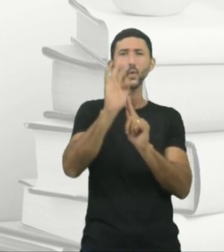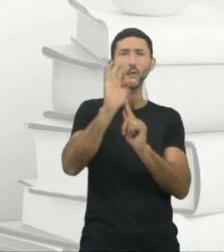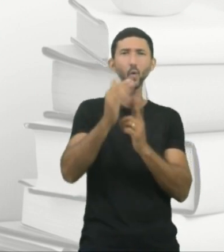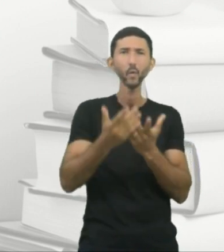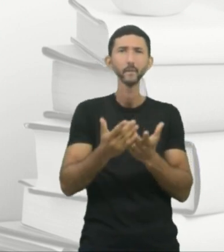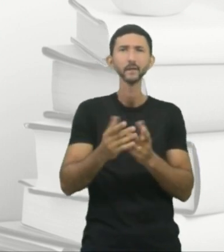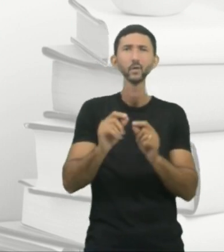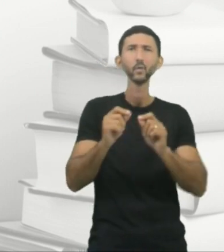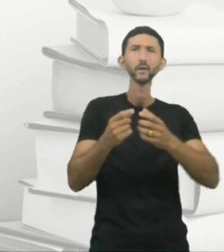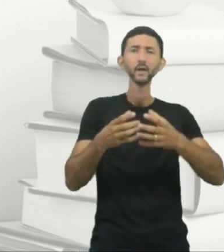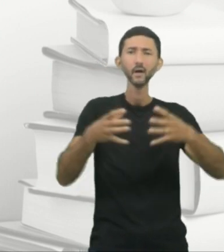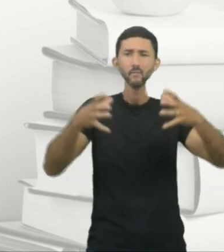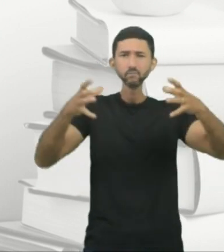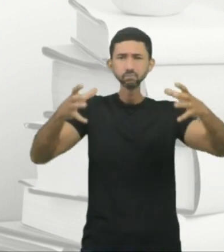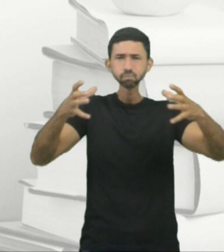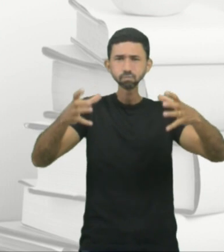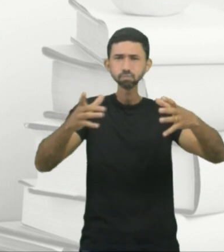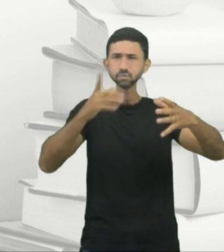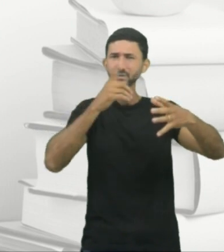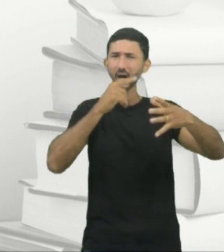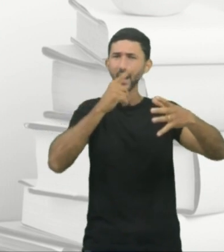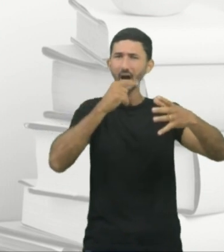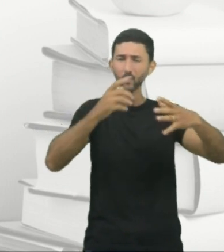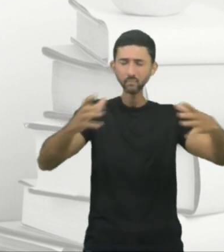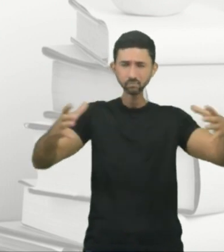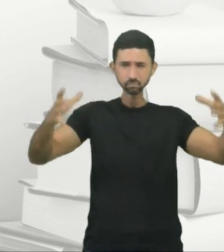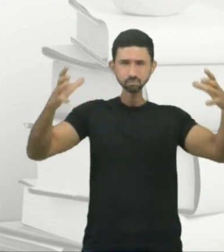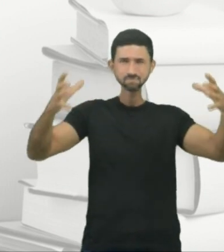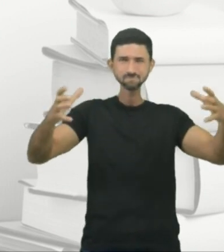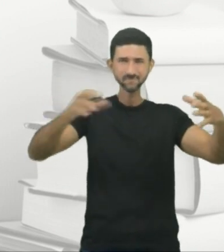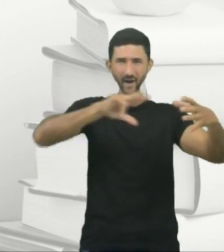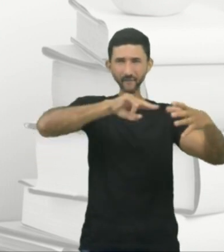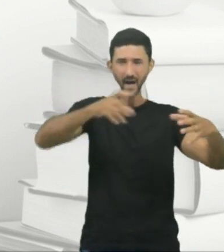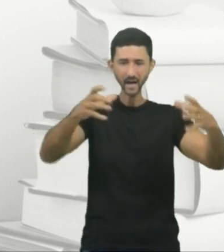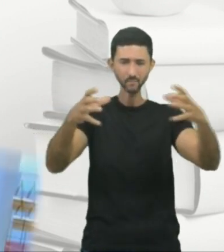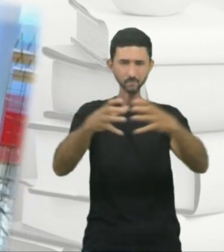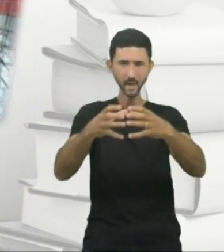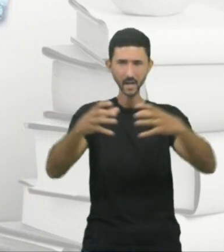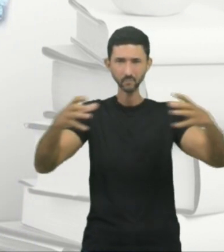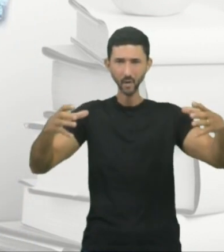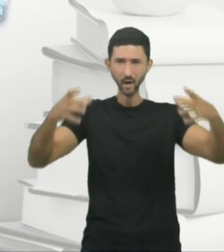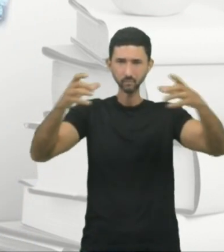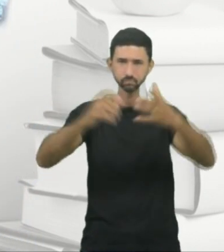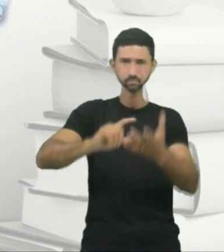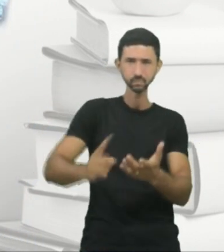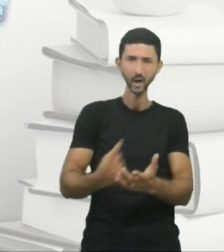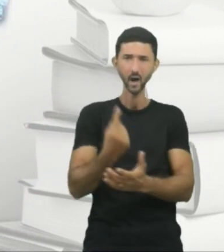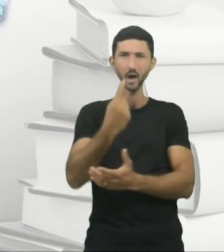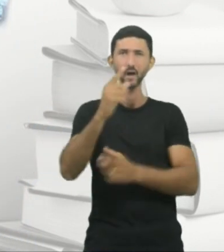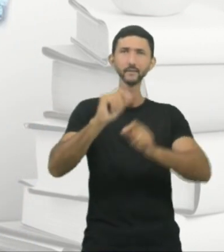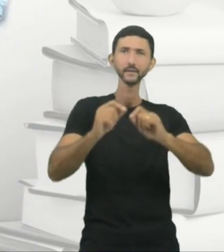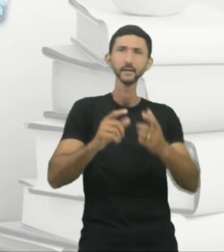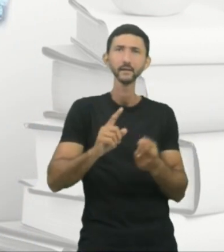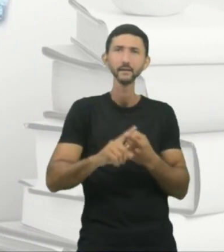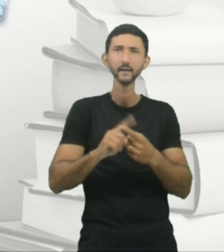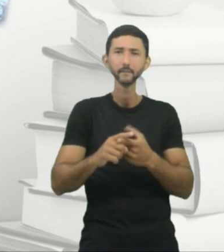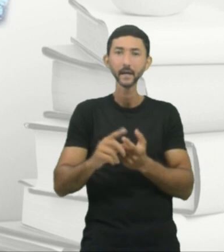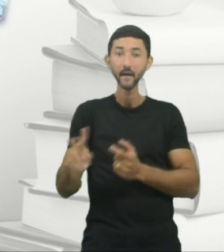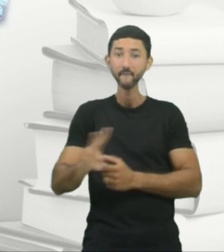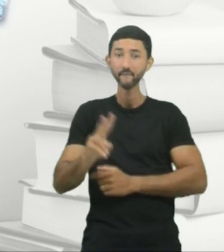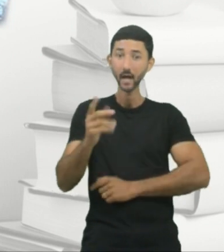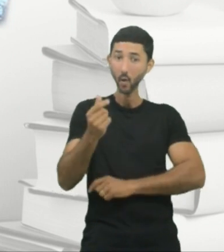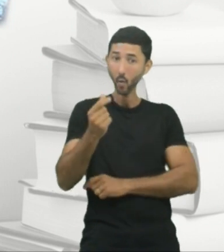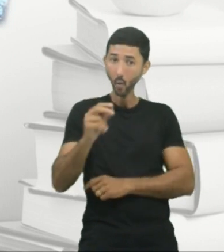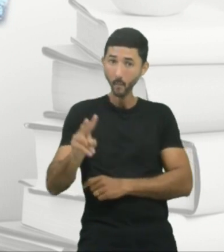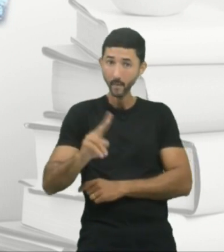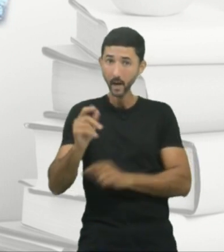termômetro, trouxe aqui várias caixas d'água de tamanhos diferentes. Trouxe também valores